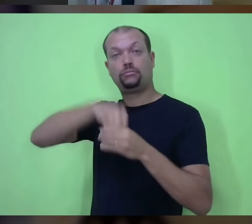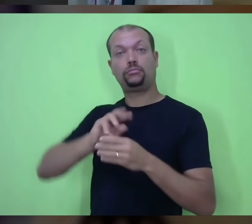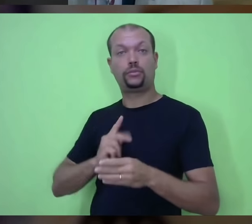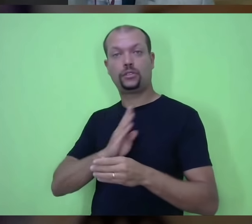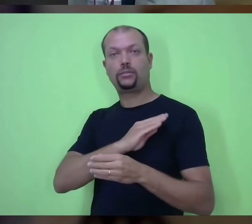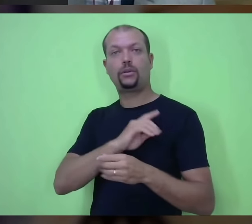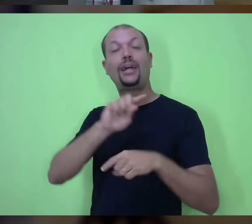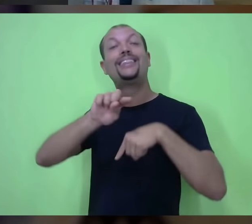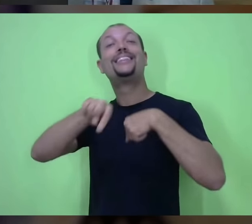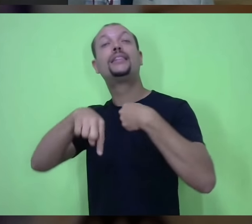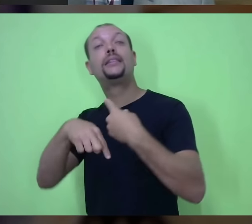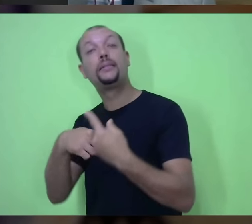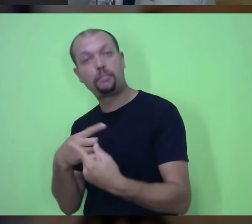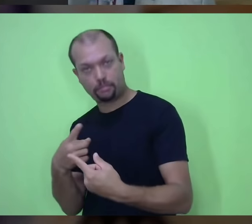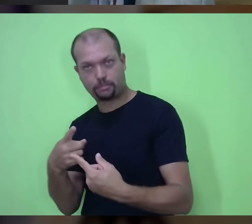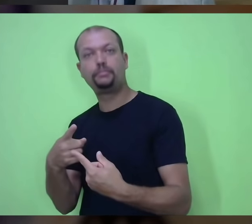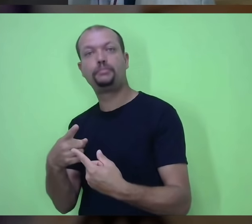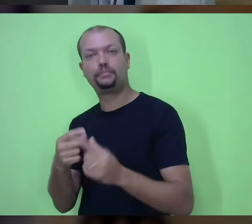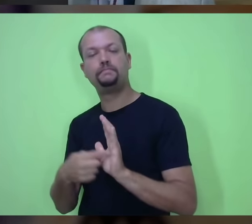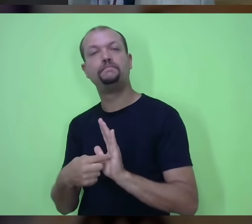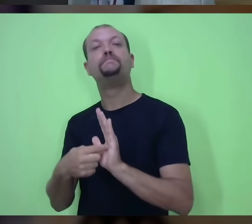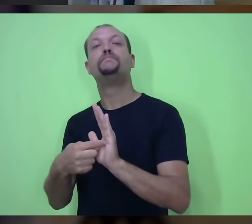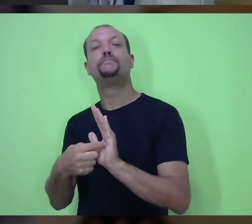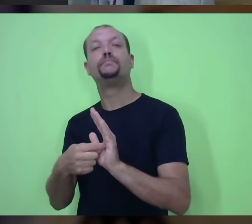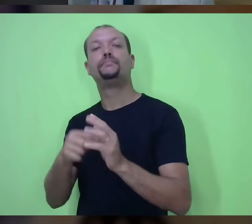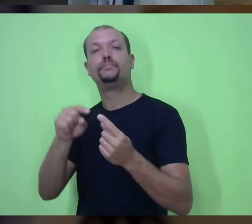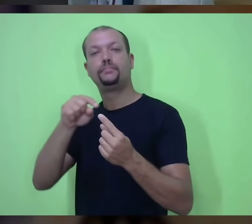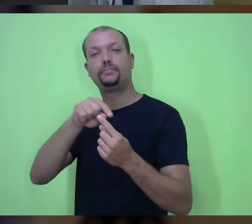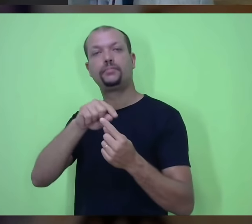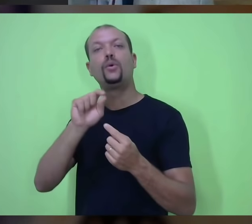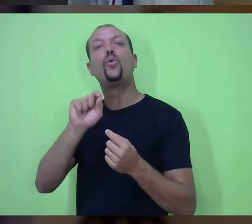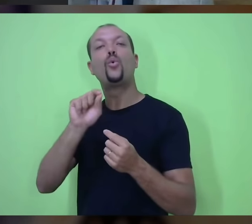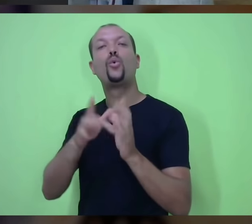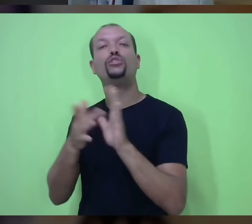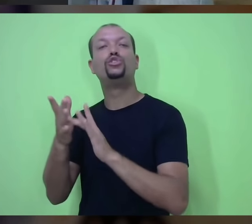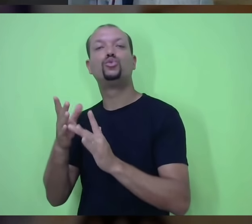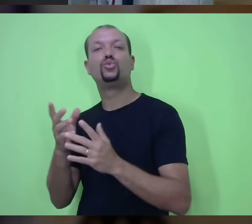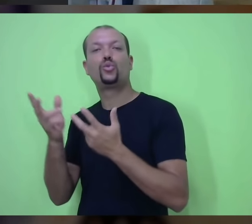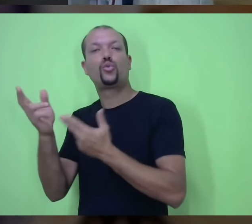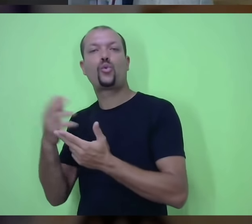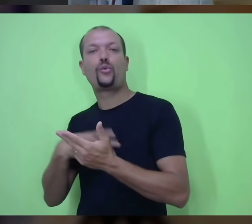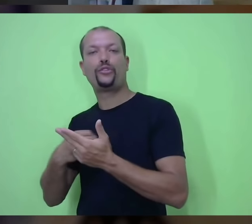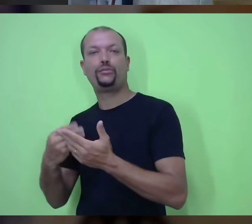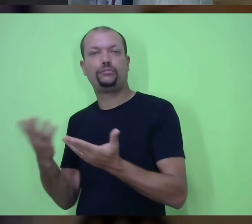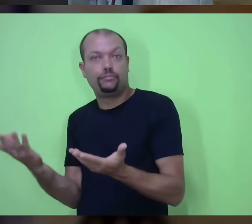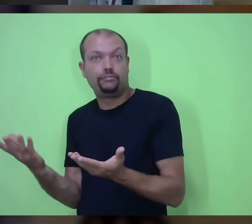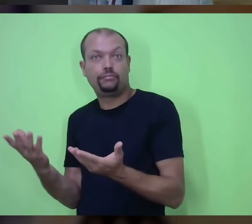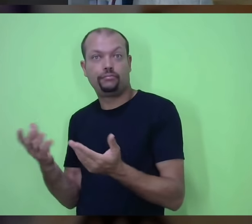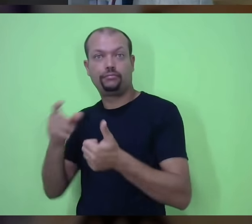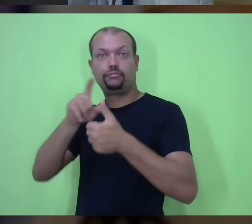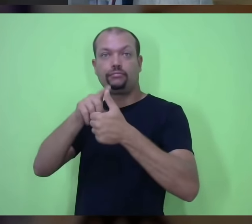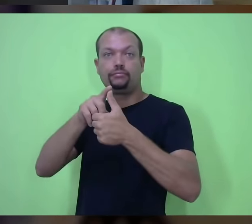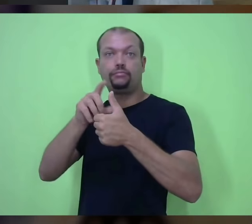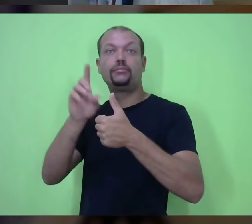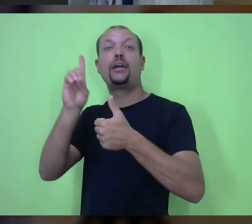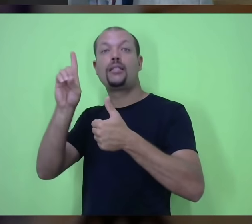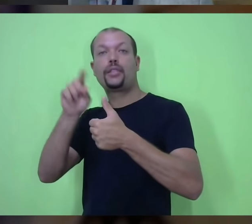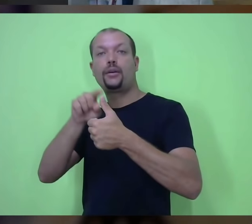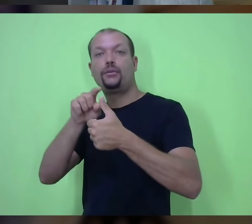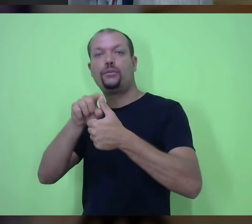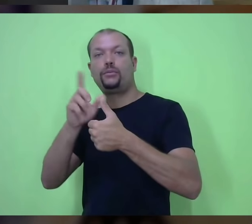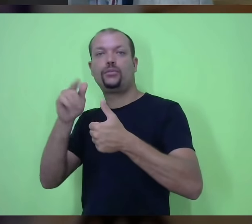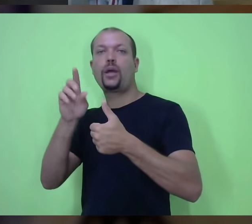na sequência, ele apresenta a Cristo como filho. Então, Deus não